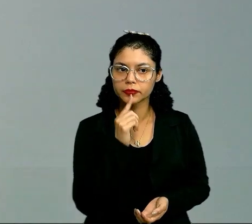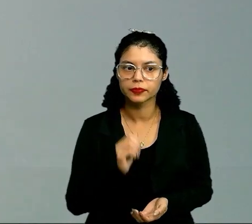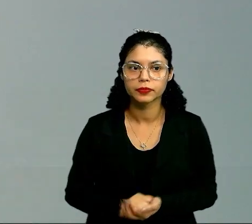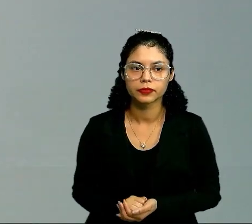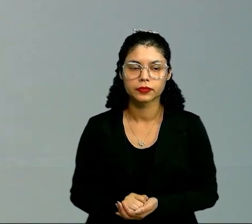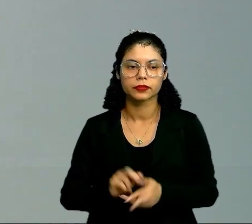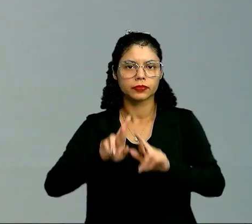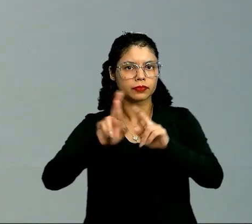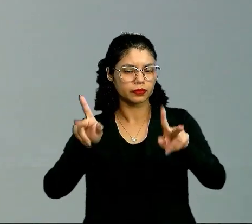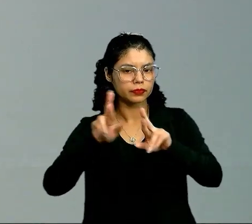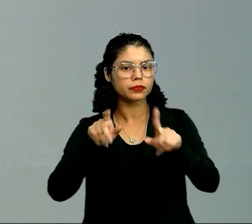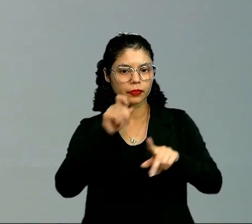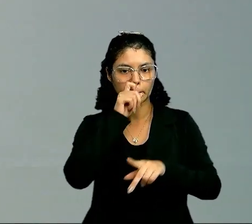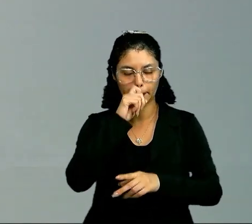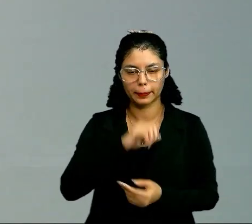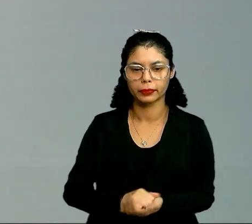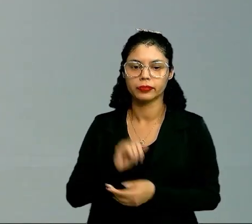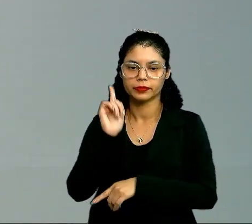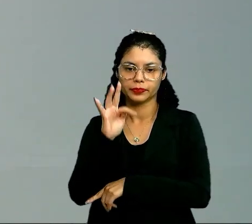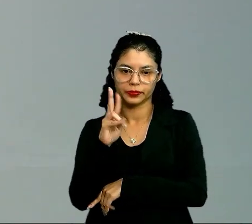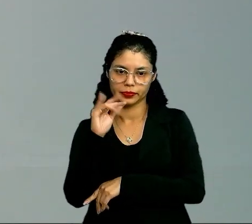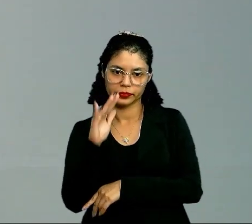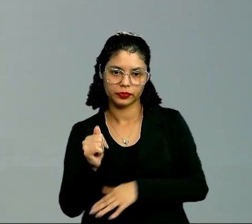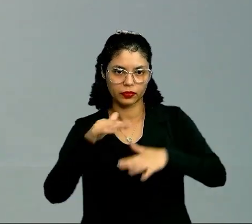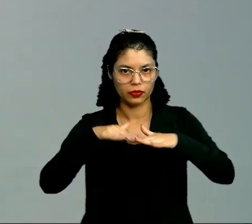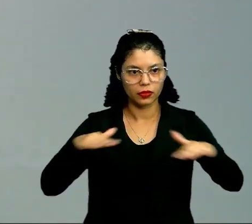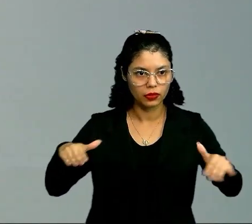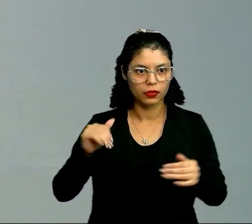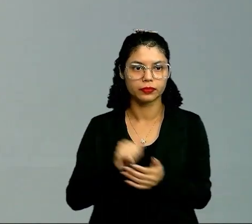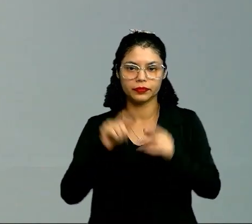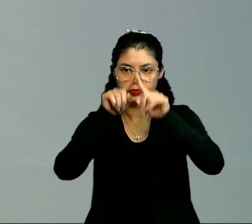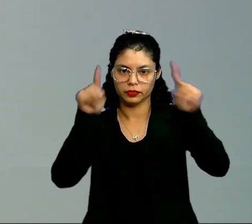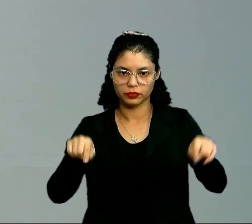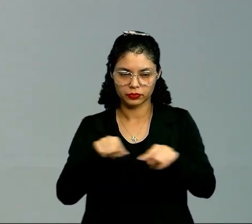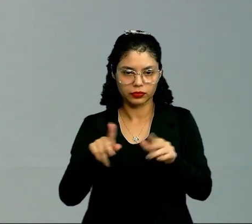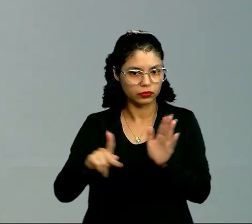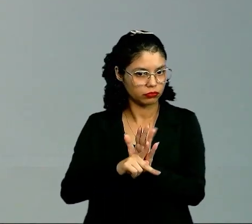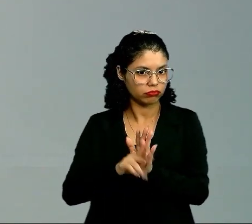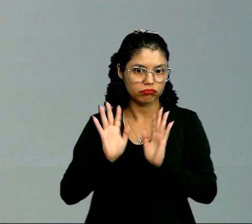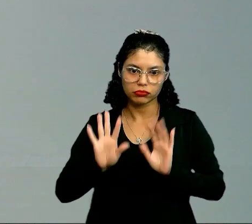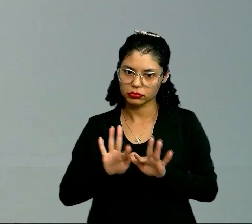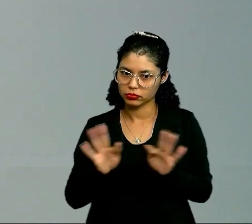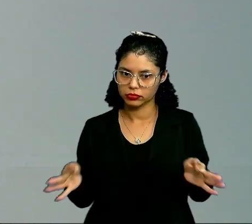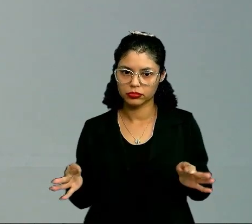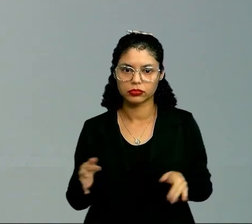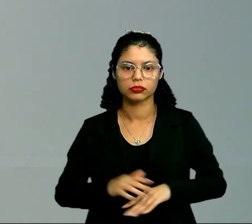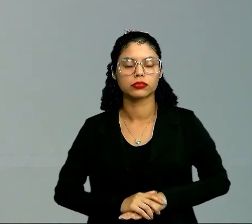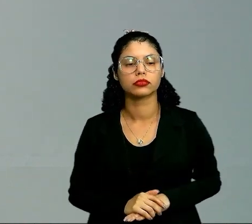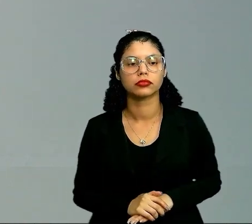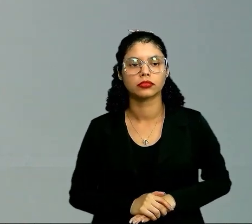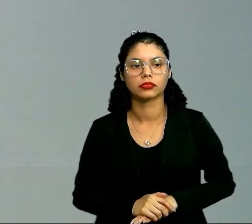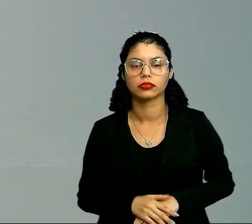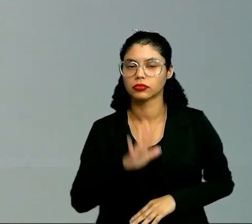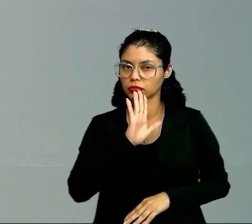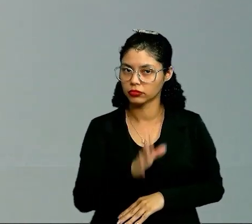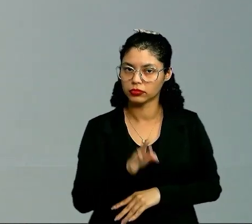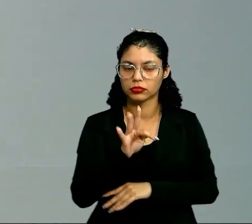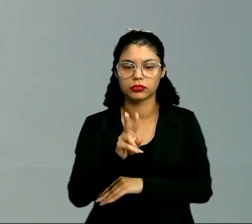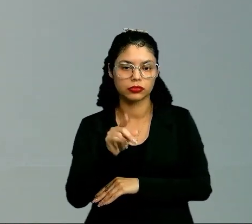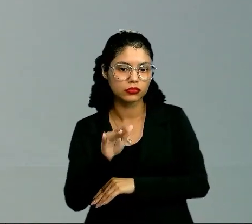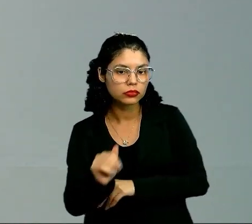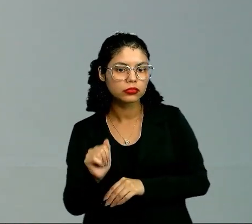é bem diferente da geometria plana, que é só aquela figura, tá? Simples. Já a